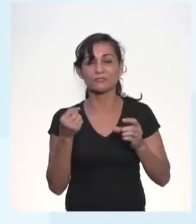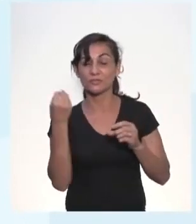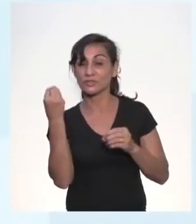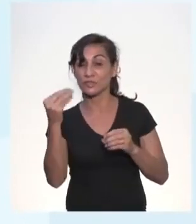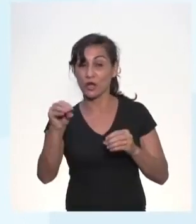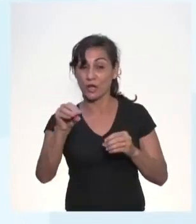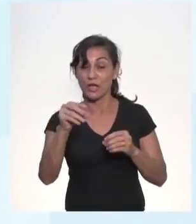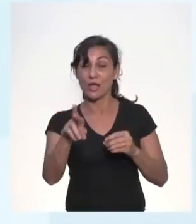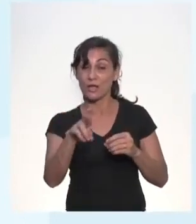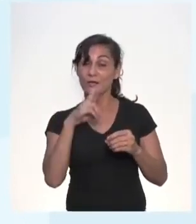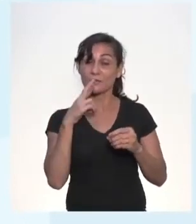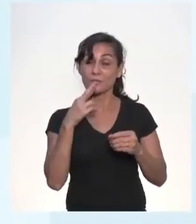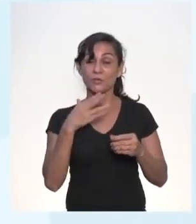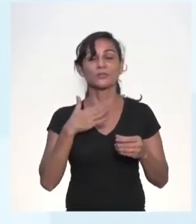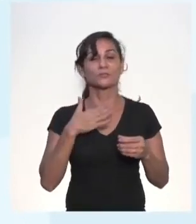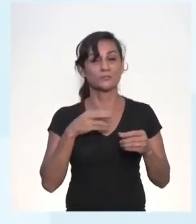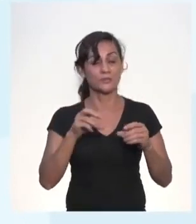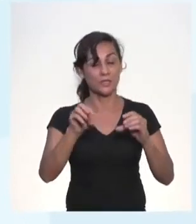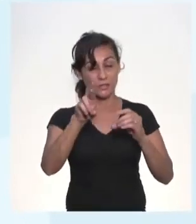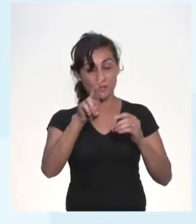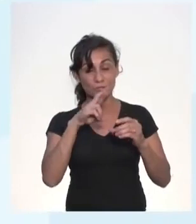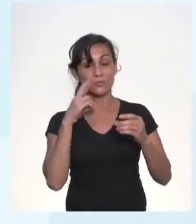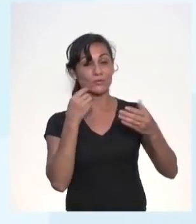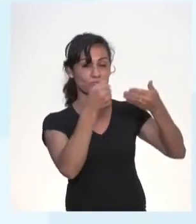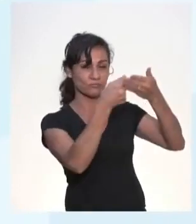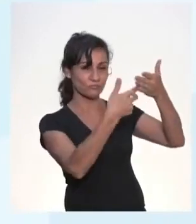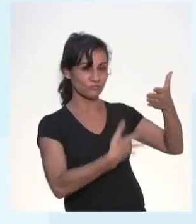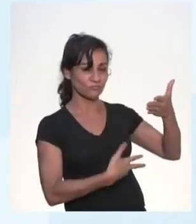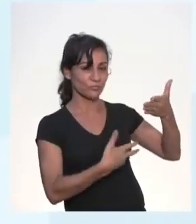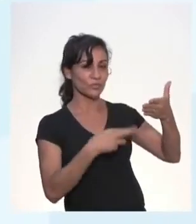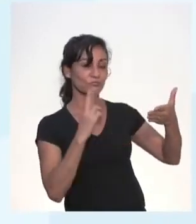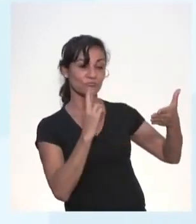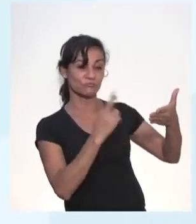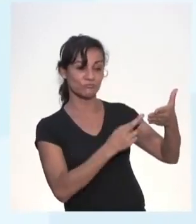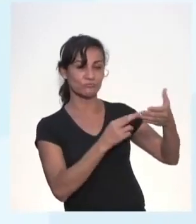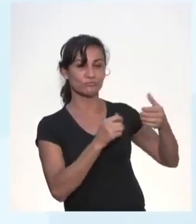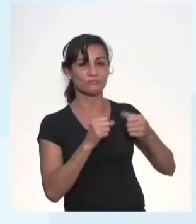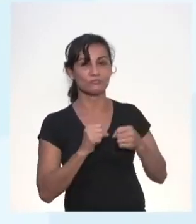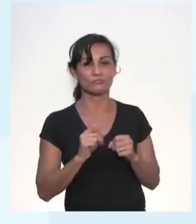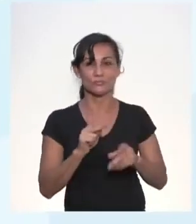acharem. E aí vocês podem mandar a resposta no chat.